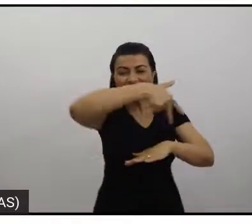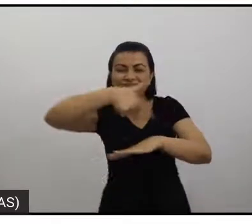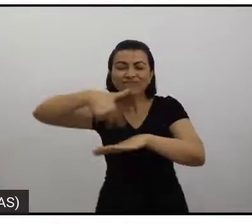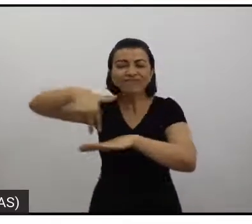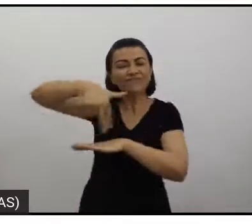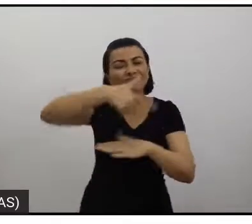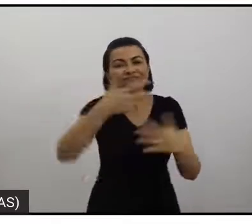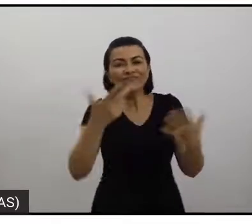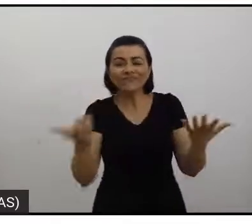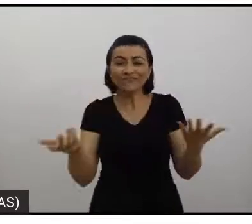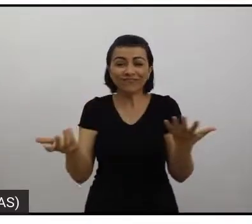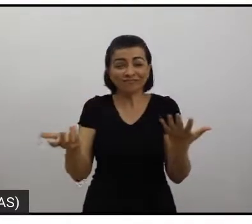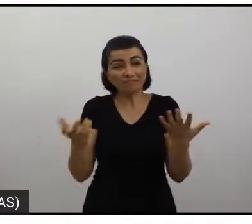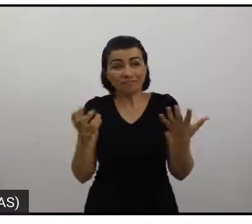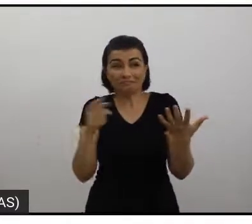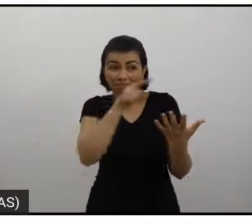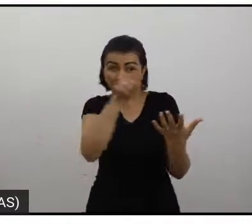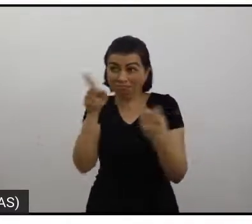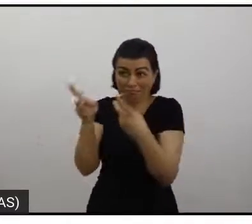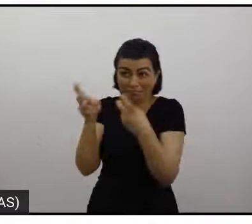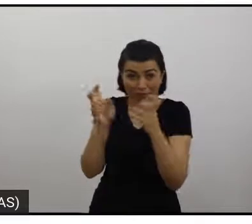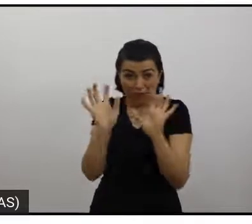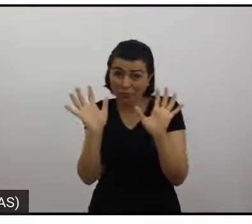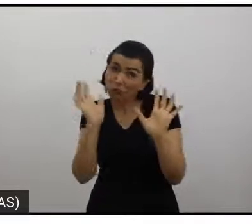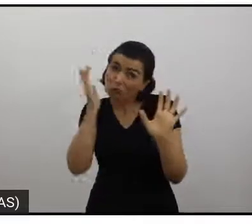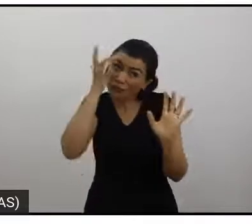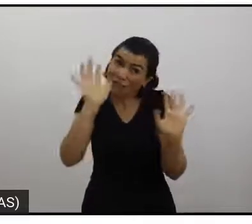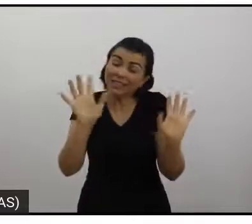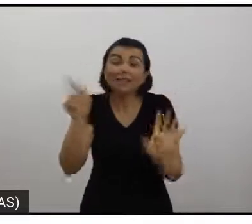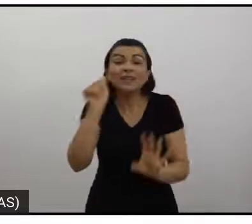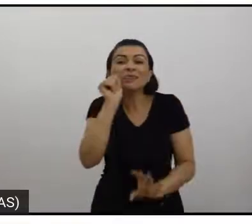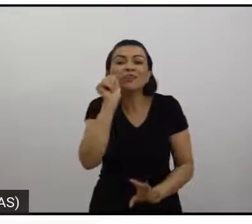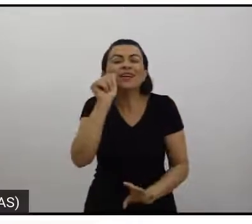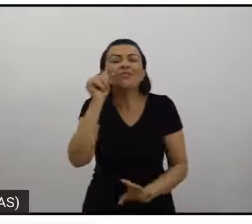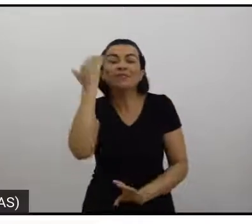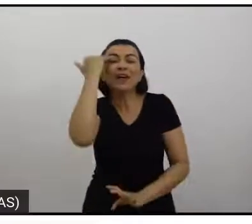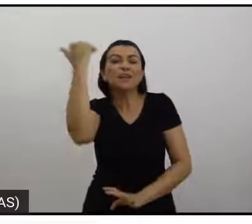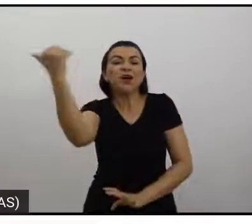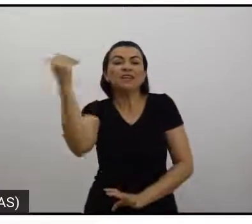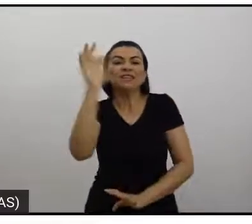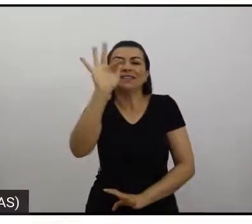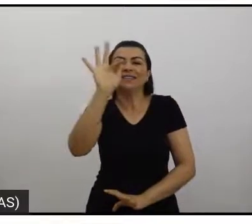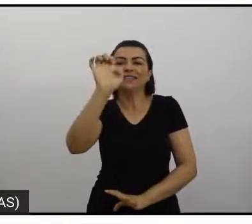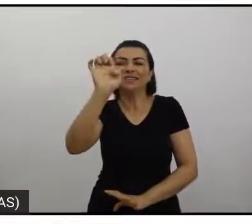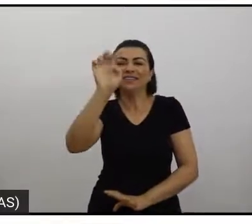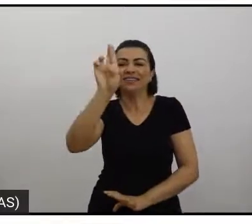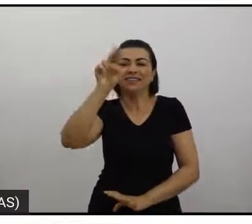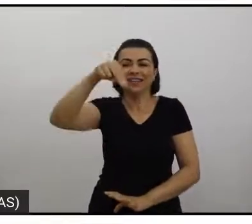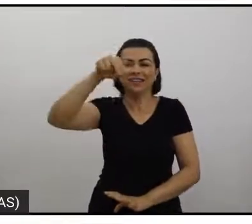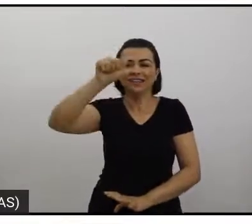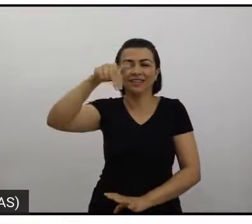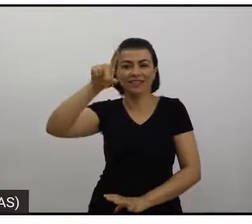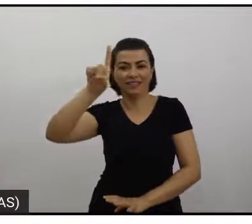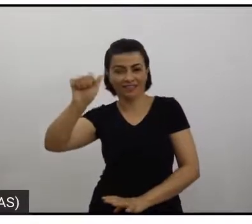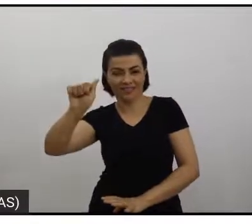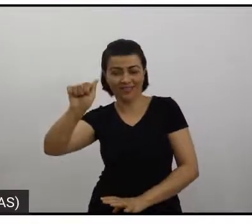se alguém reparou, mas tem a Fernanda Abreu e a Debinha Coker novinhas. Então,